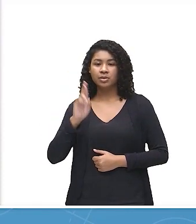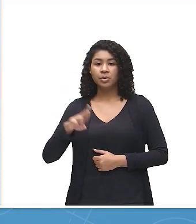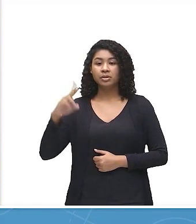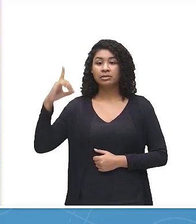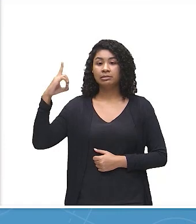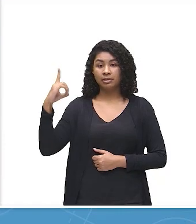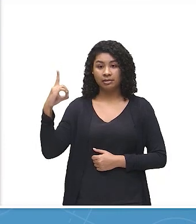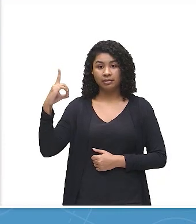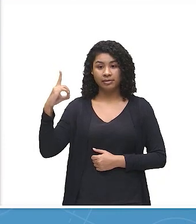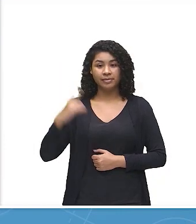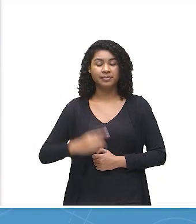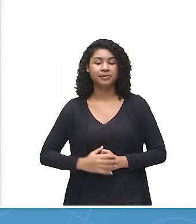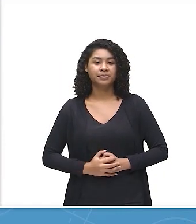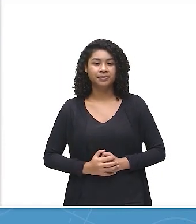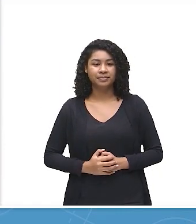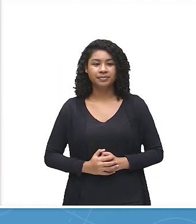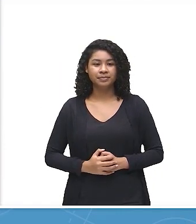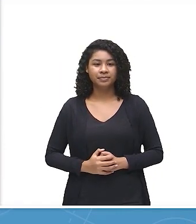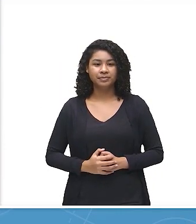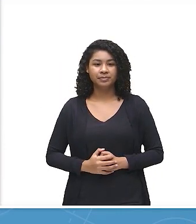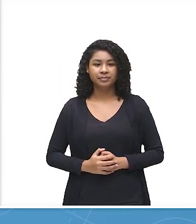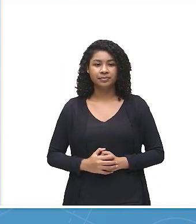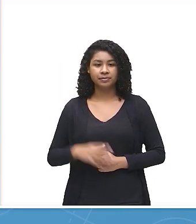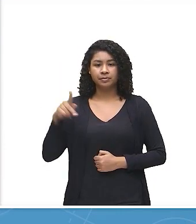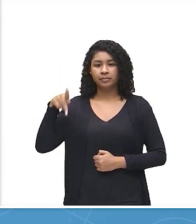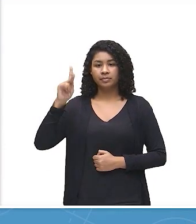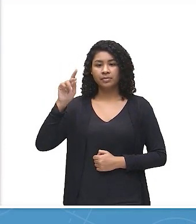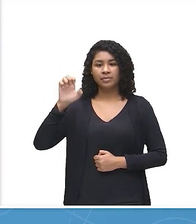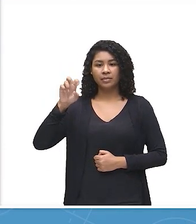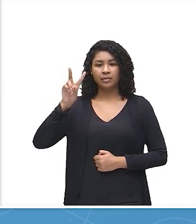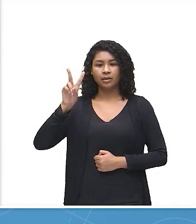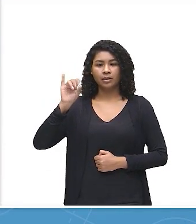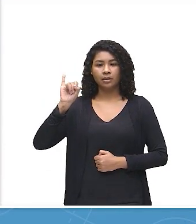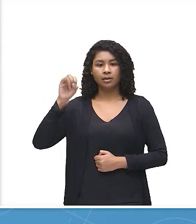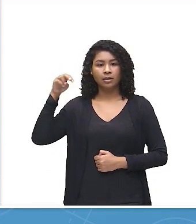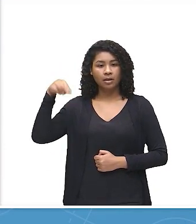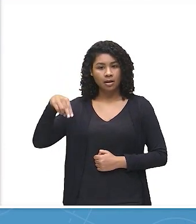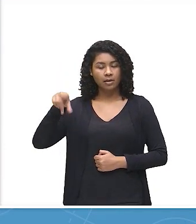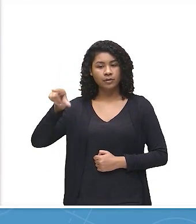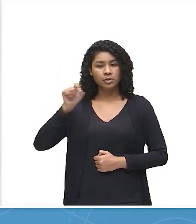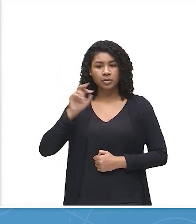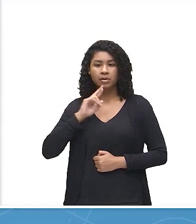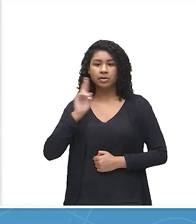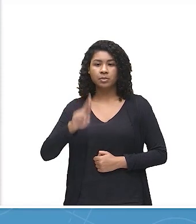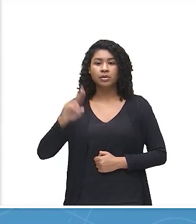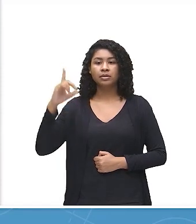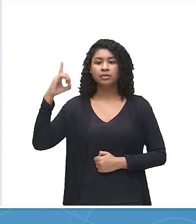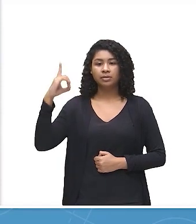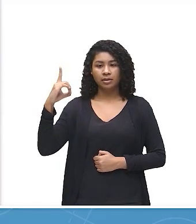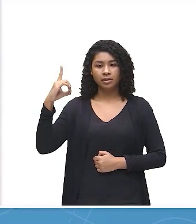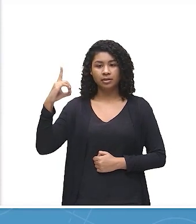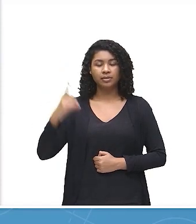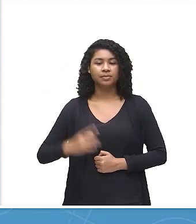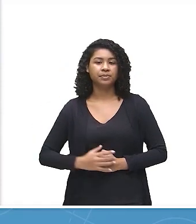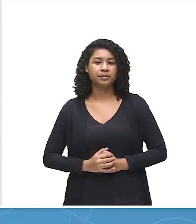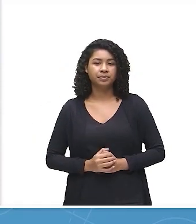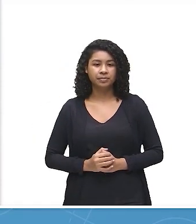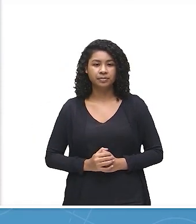imagem, né? Observem que a palavra dog em si é uma palavra bem conhecida,